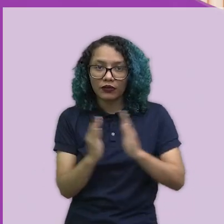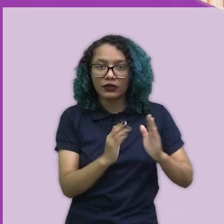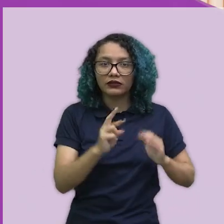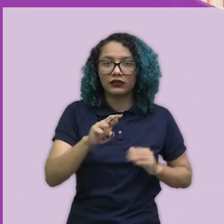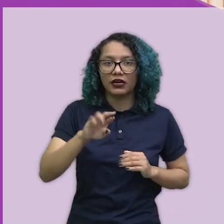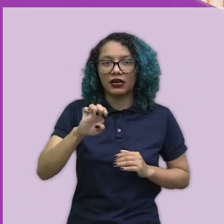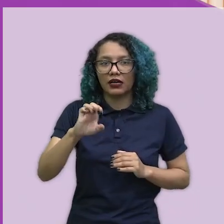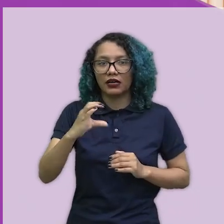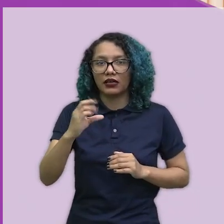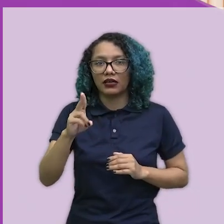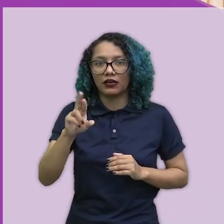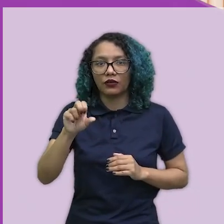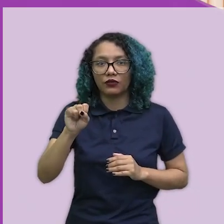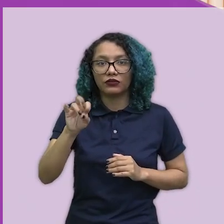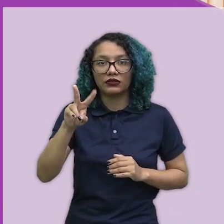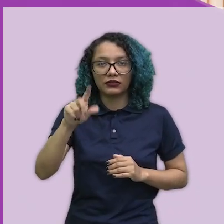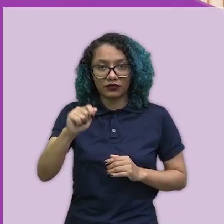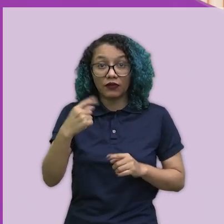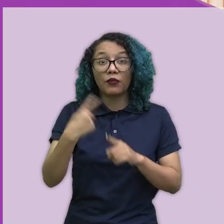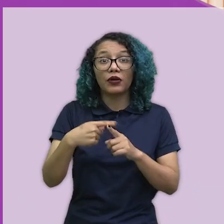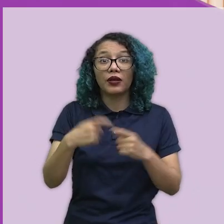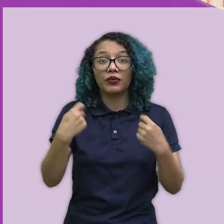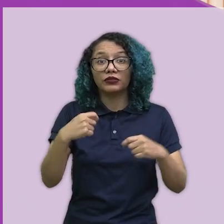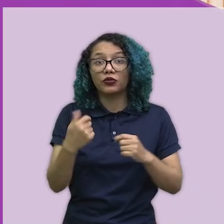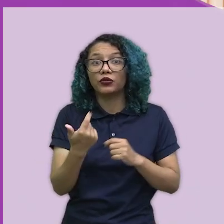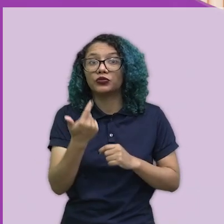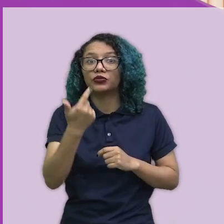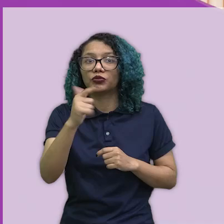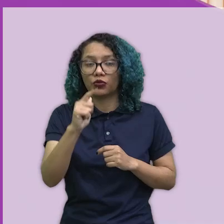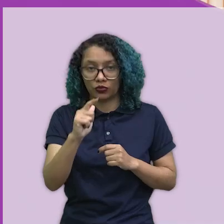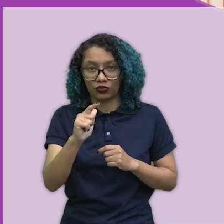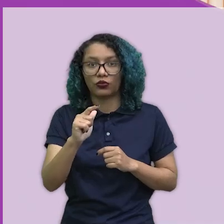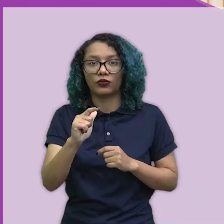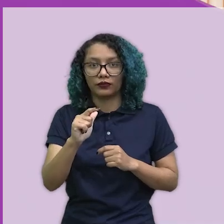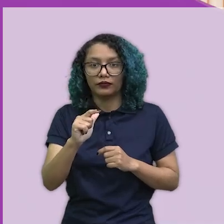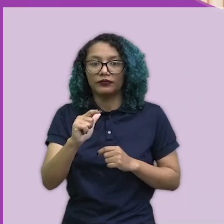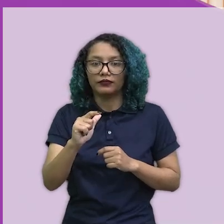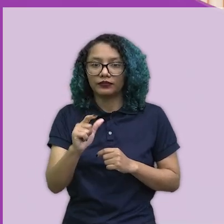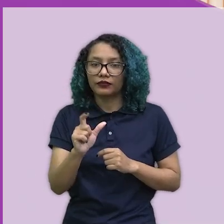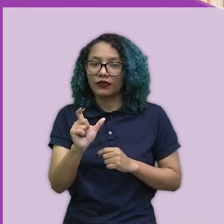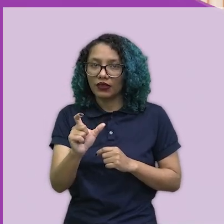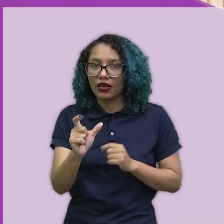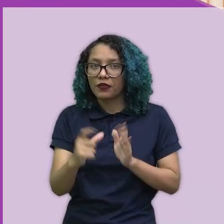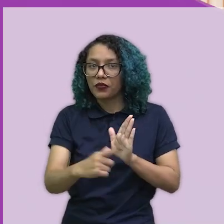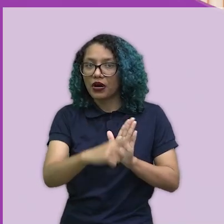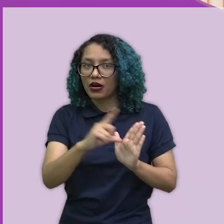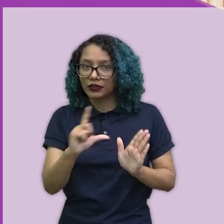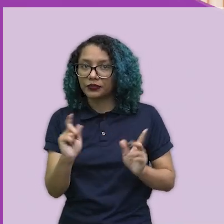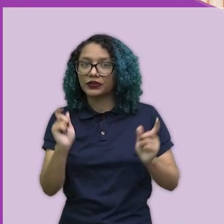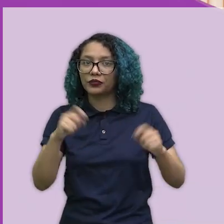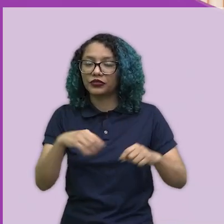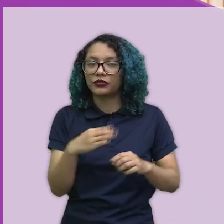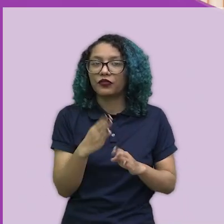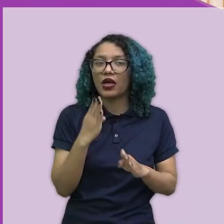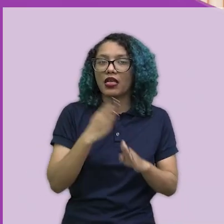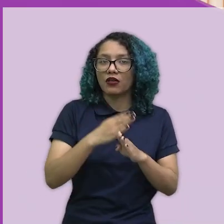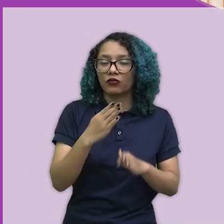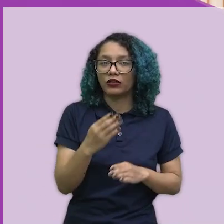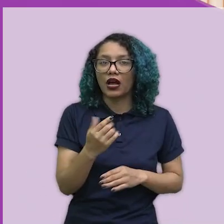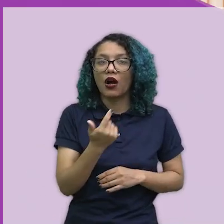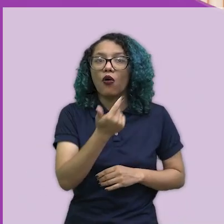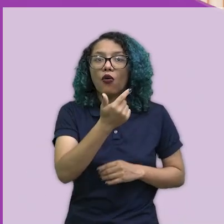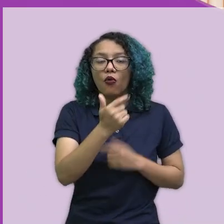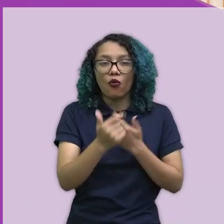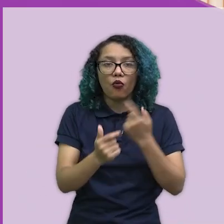para poder definir o próximo termo, tá? É um outro conceito que a gente vai trabalhar bastante nas